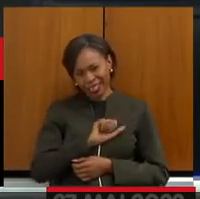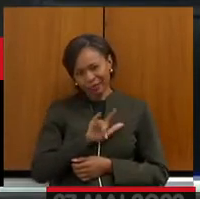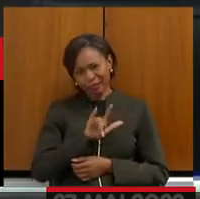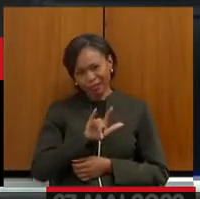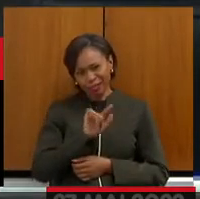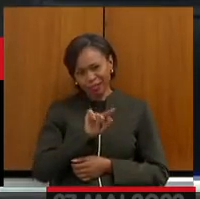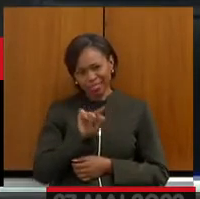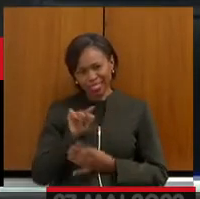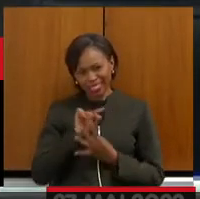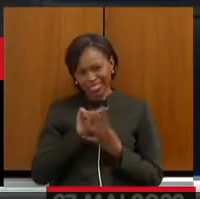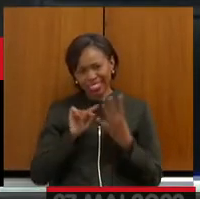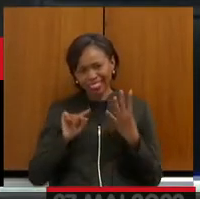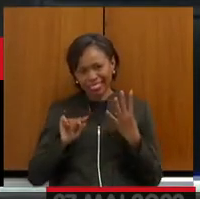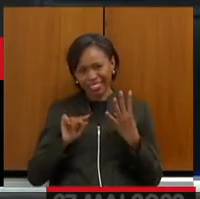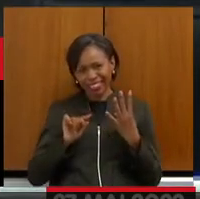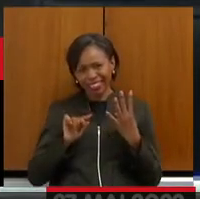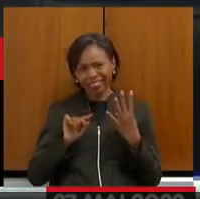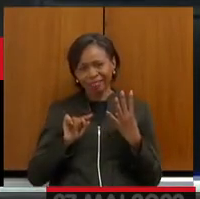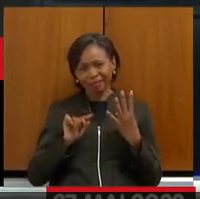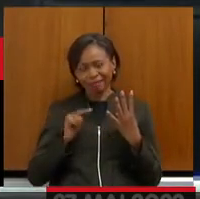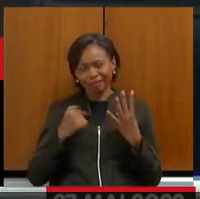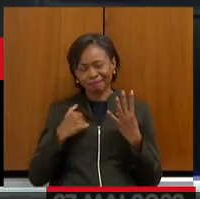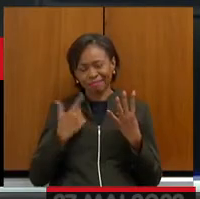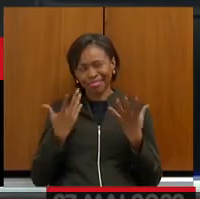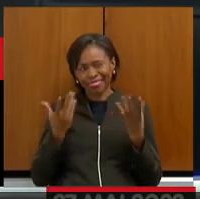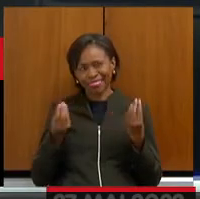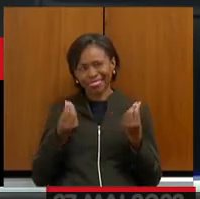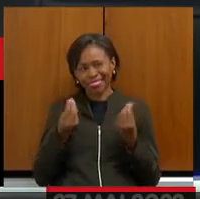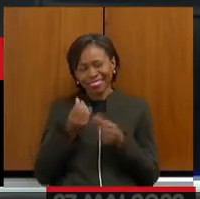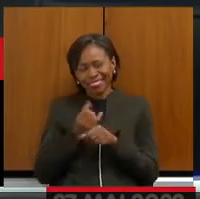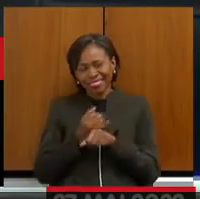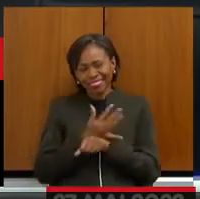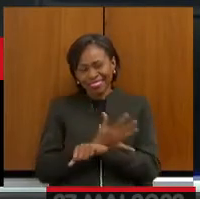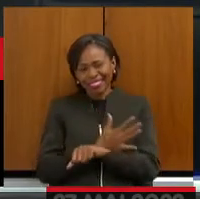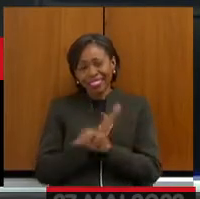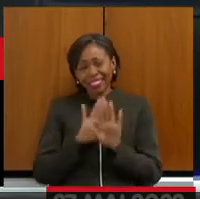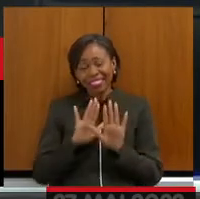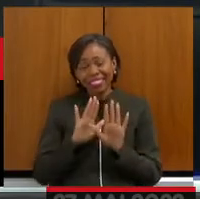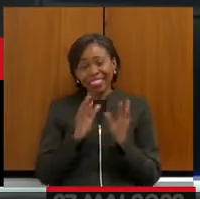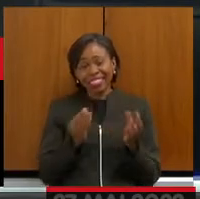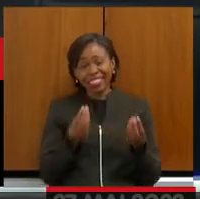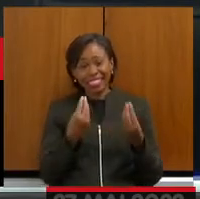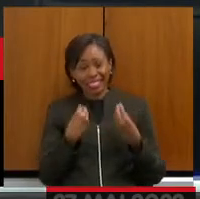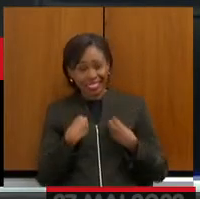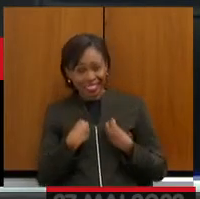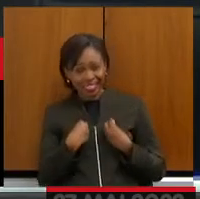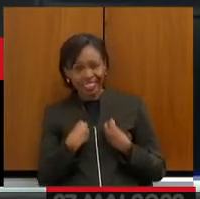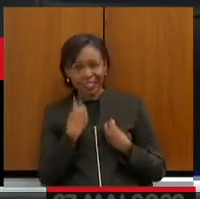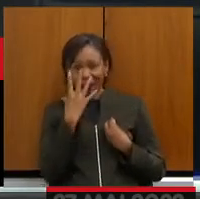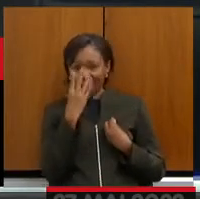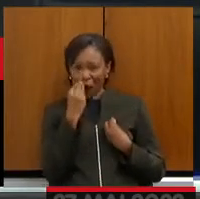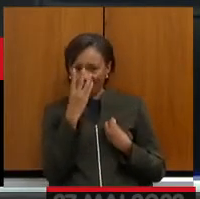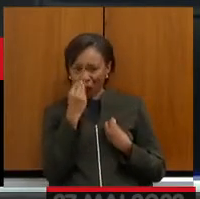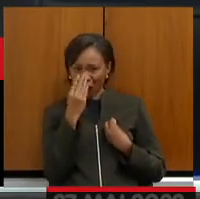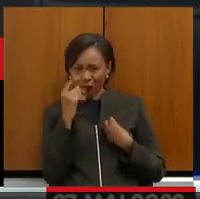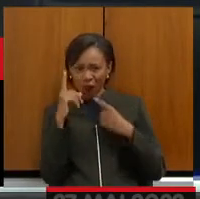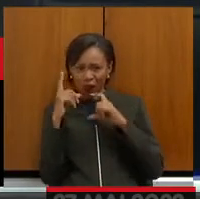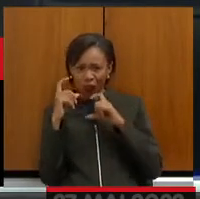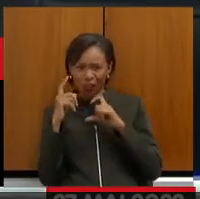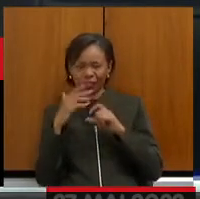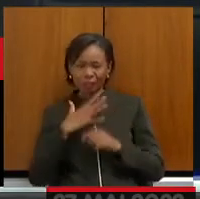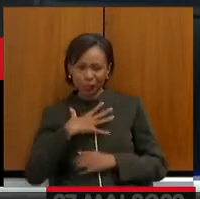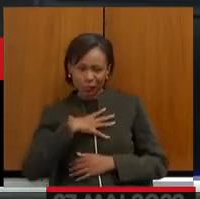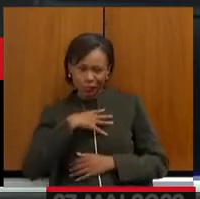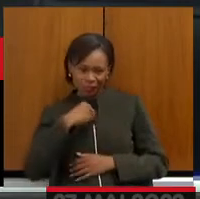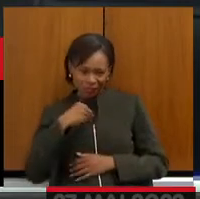eu não sei se a mamãe vai dar conta de falar né mas acabei de receber aqui gente uma foto dos meninos estão em casa